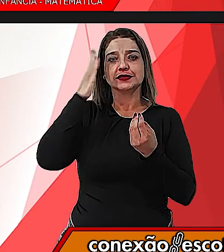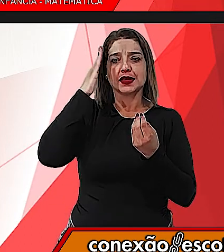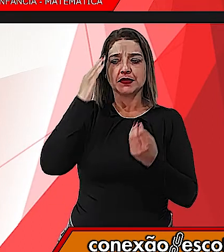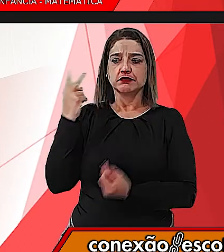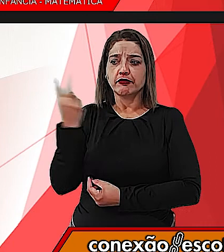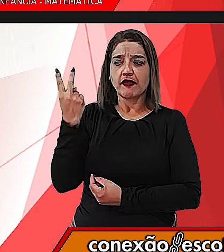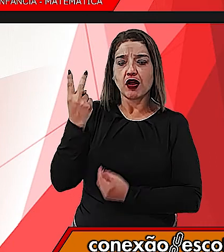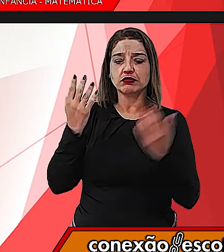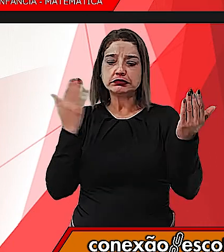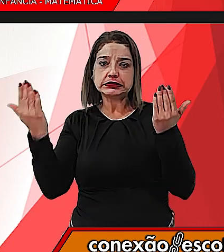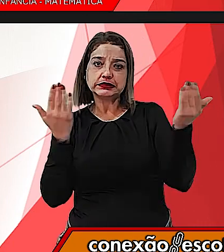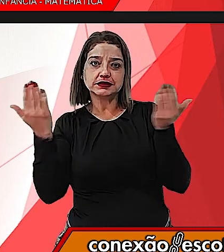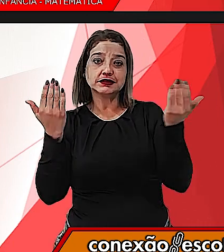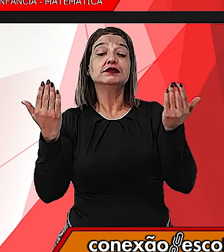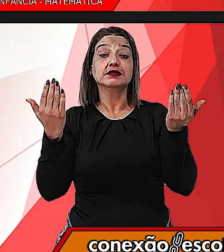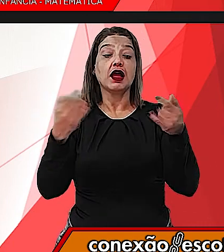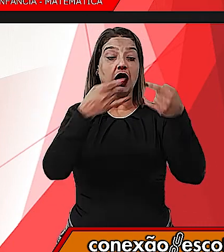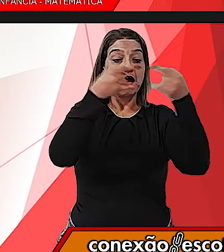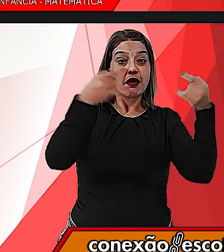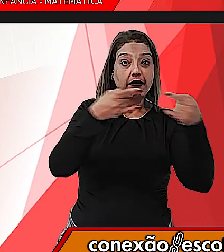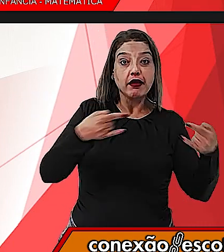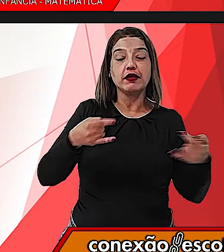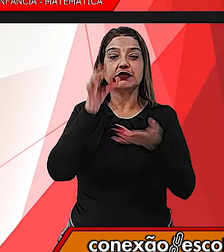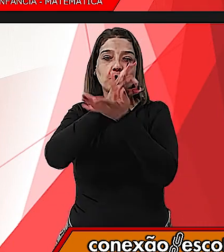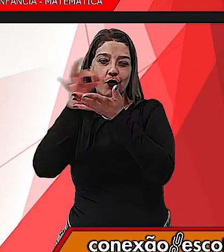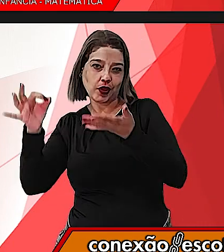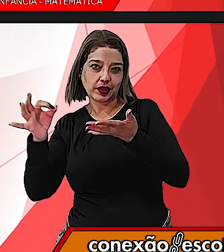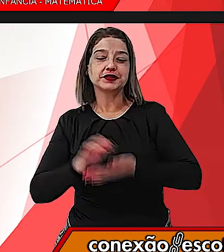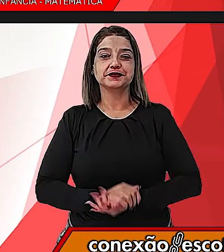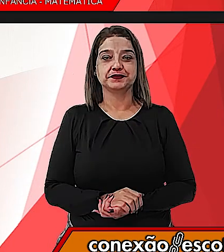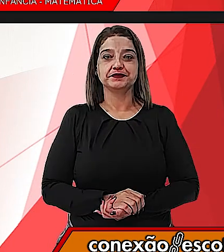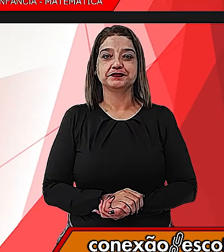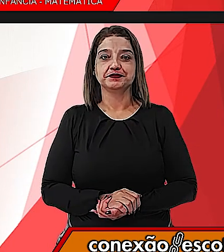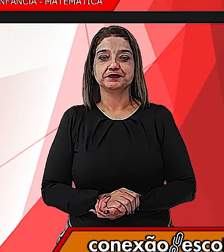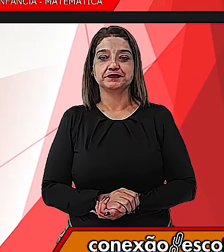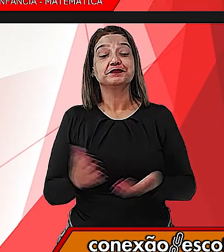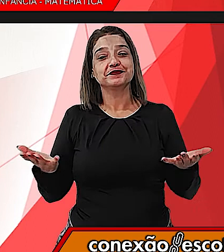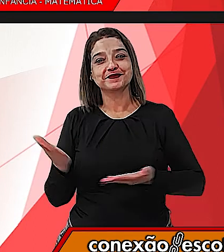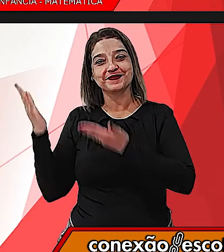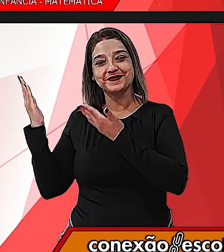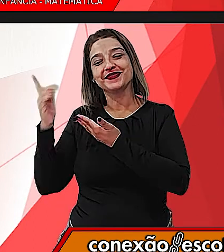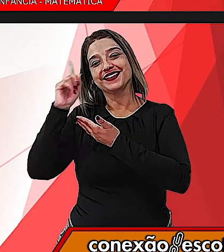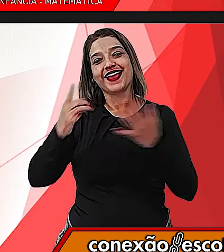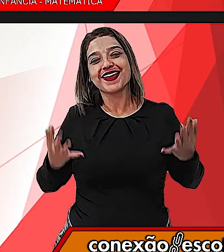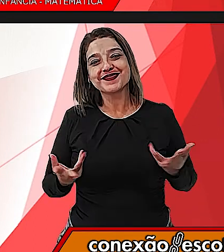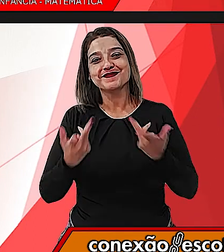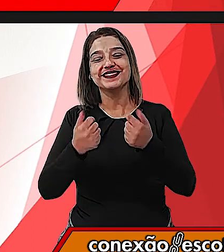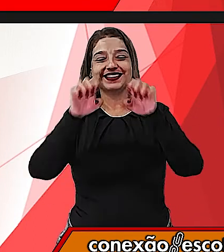composição de valores em reais usando cédulas e moedas. E aqui estão as